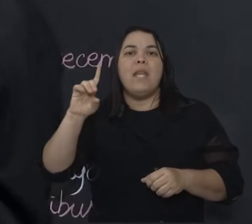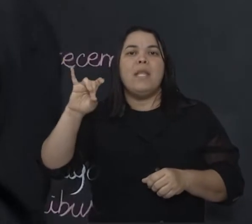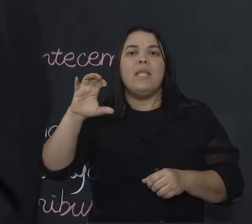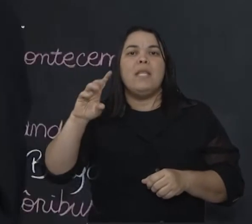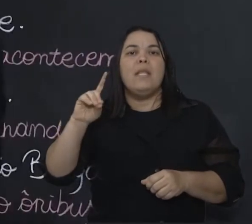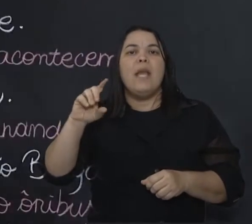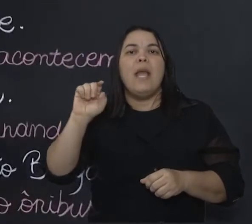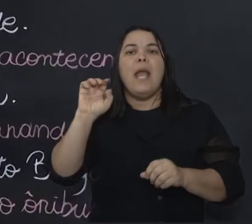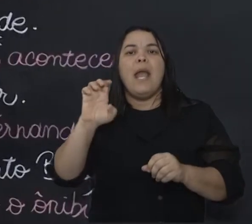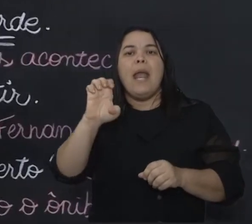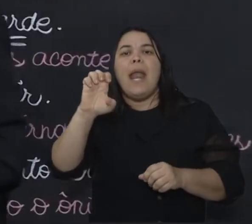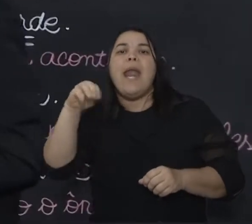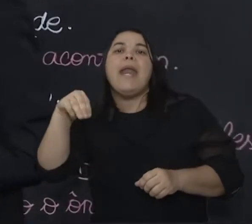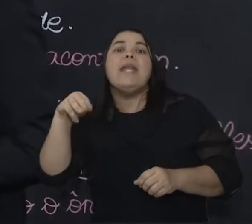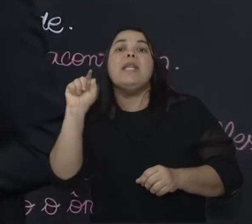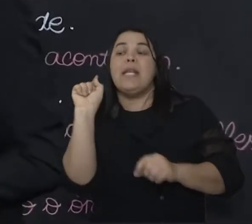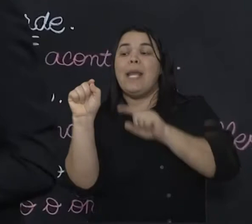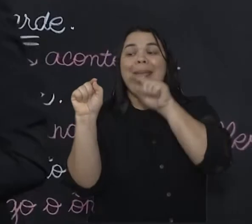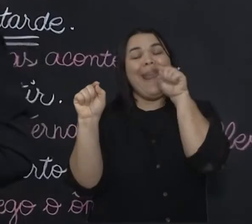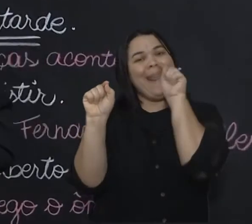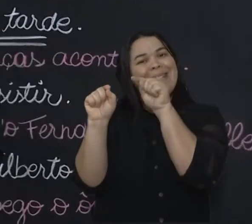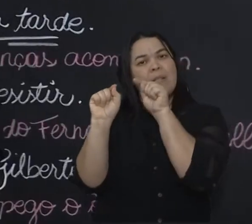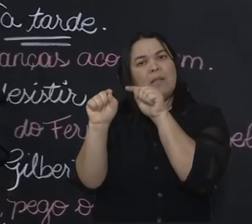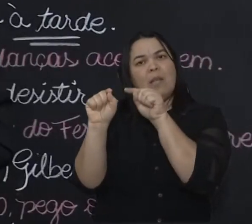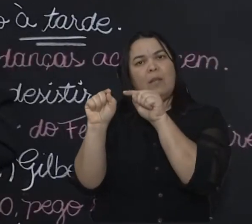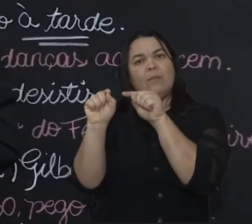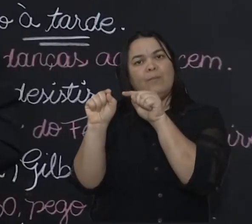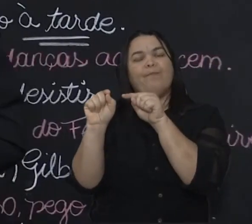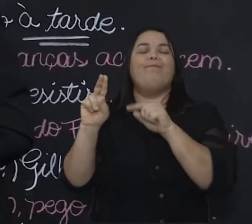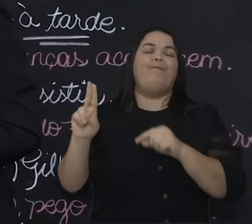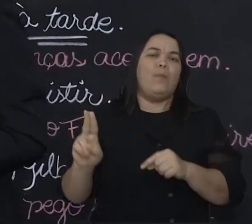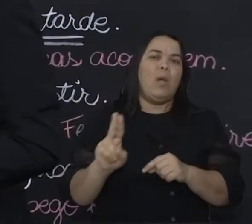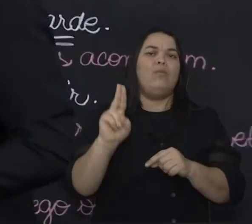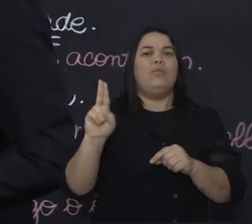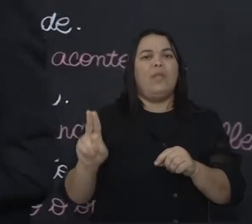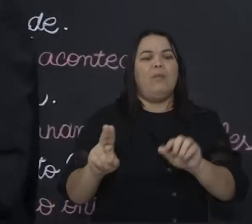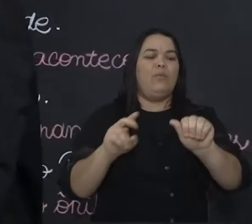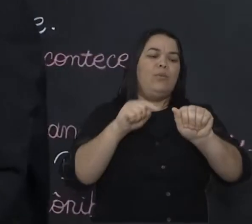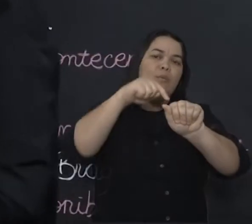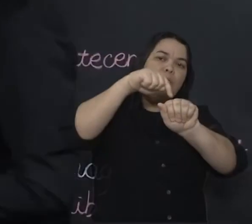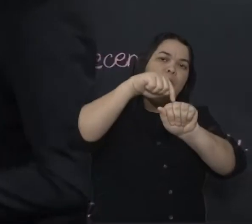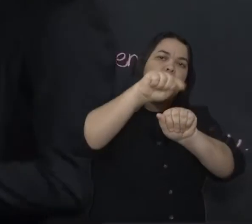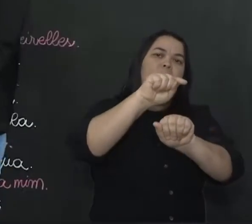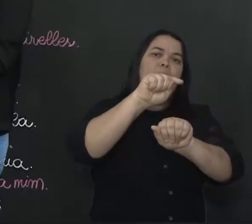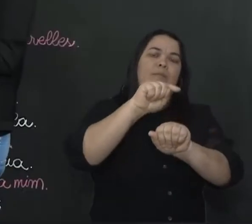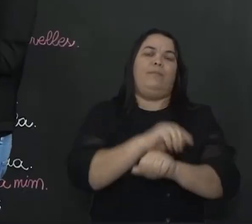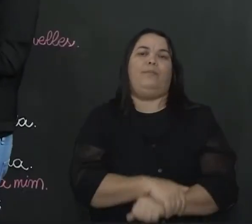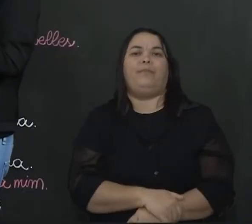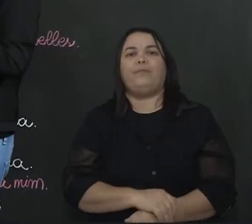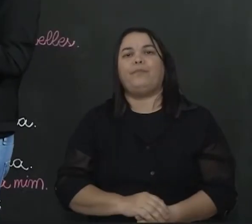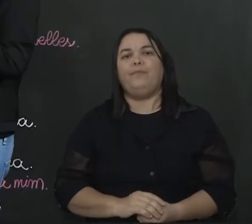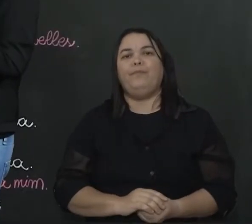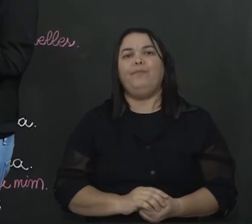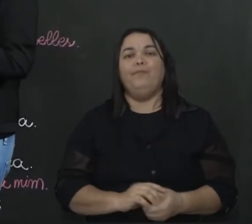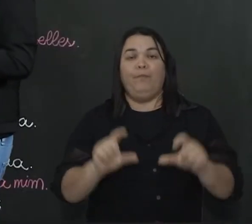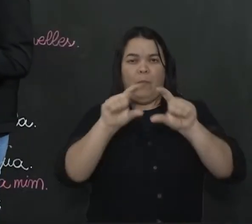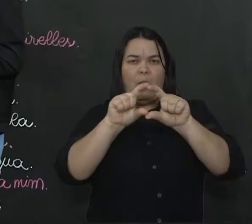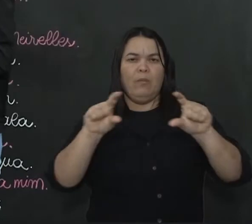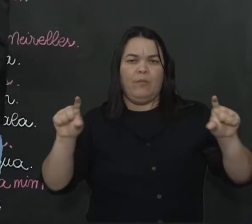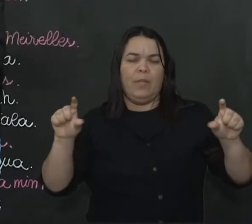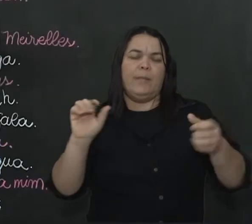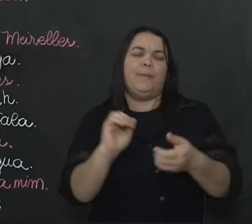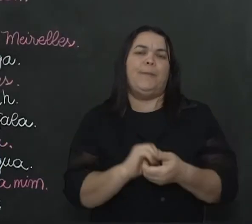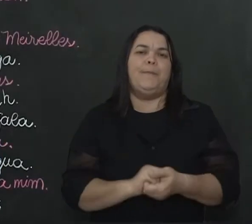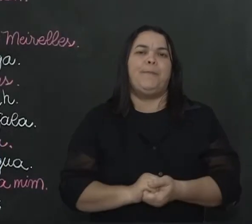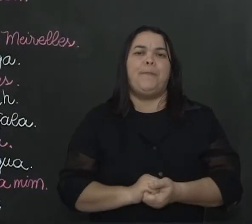em português. À medida que, nesse caso, temos a ocorrência do acento. Outra expressão que já é